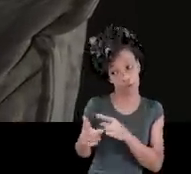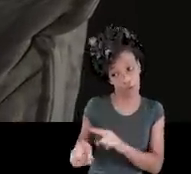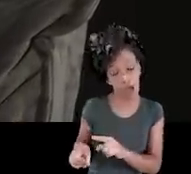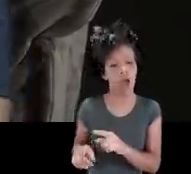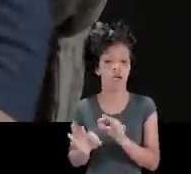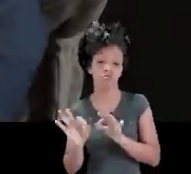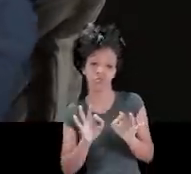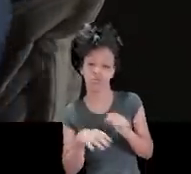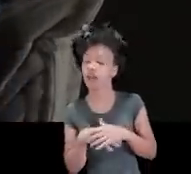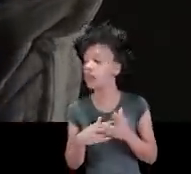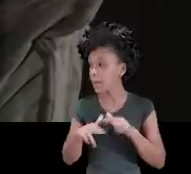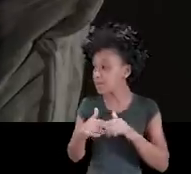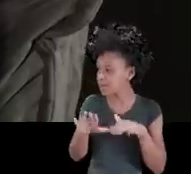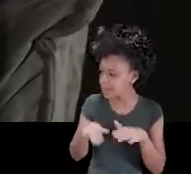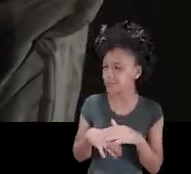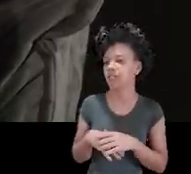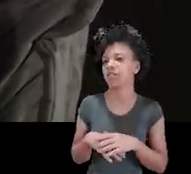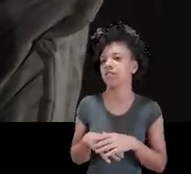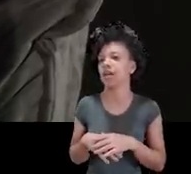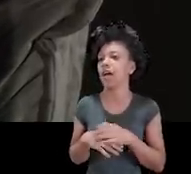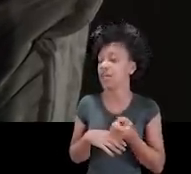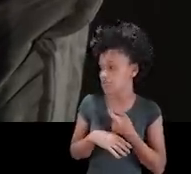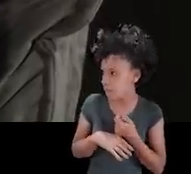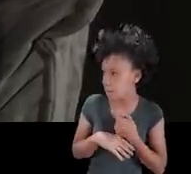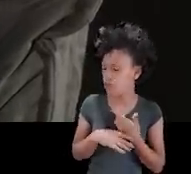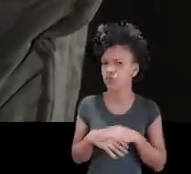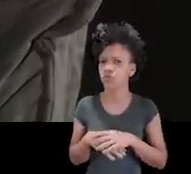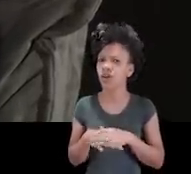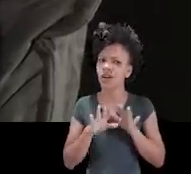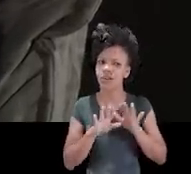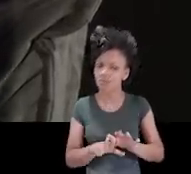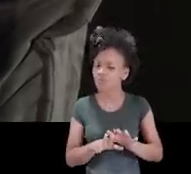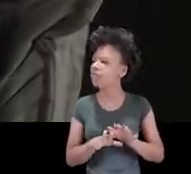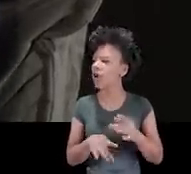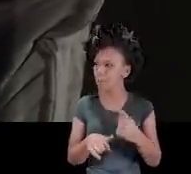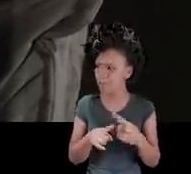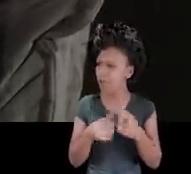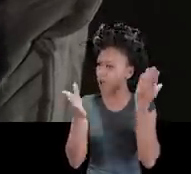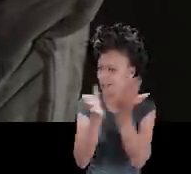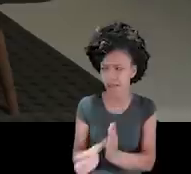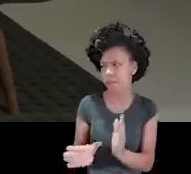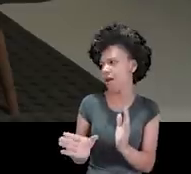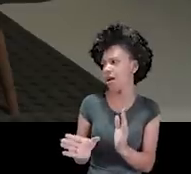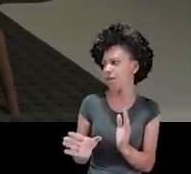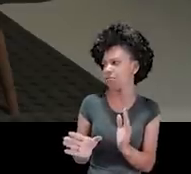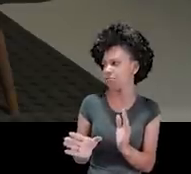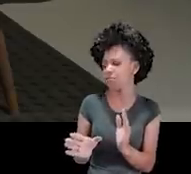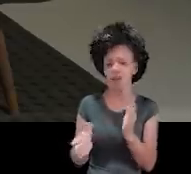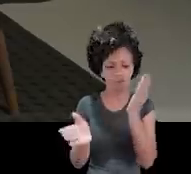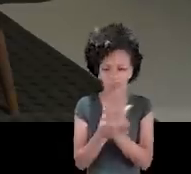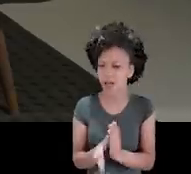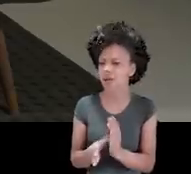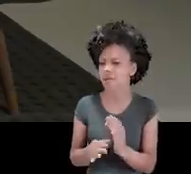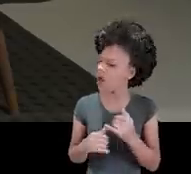vão não sei o que lá. E é por isso que, às vezes, muitas vezes, na comédia, eu falo, bicho, deixa a comédia existir, porque a comédia vai quebrar isso. Exatamente. Sim, sim. A comédia